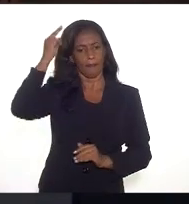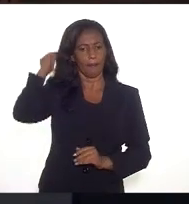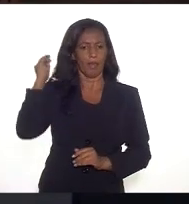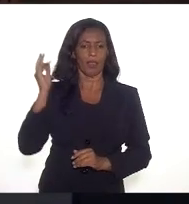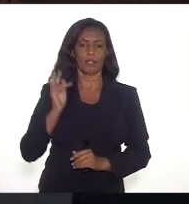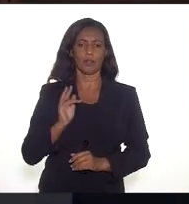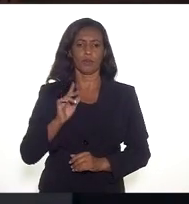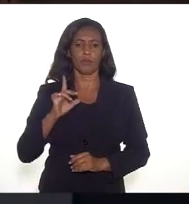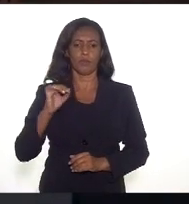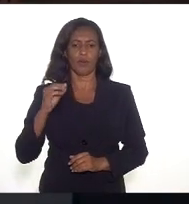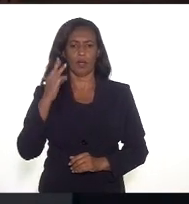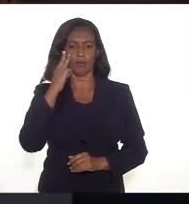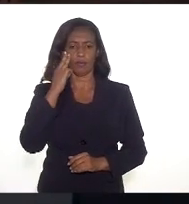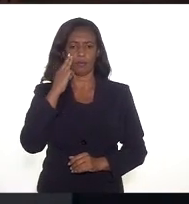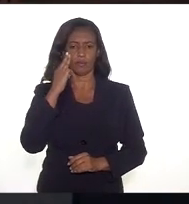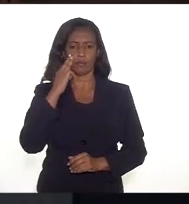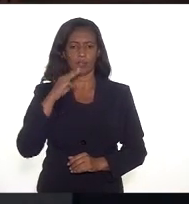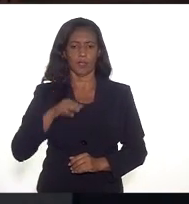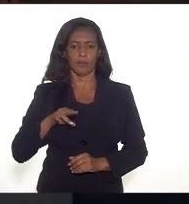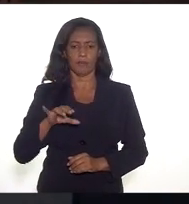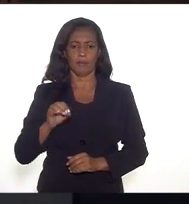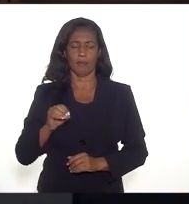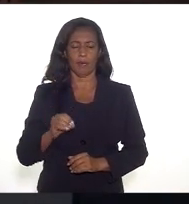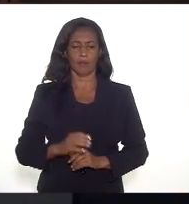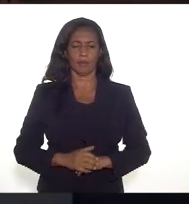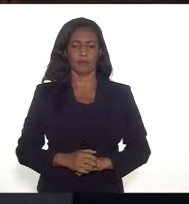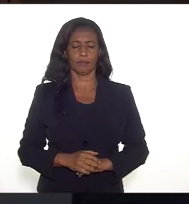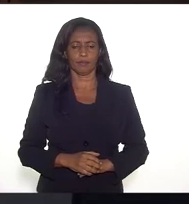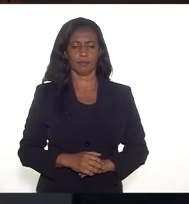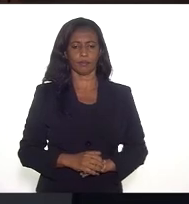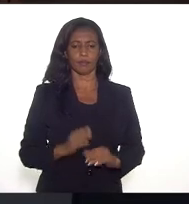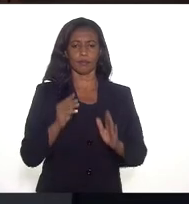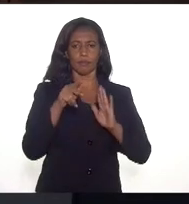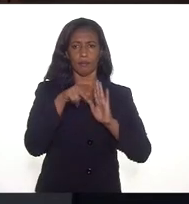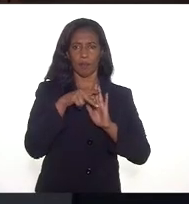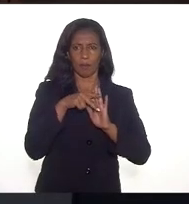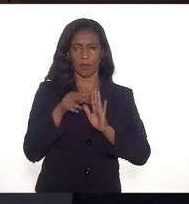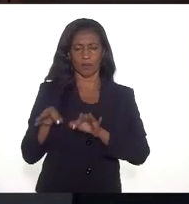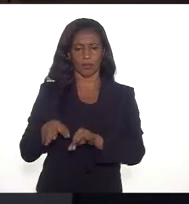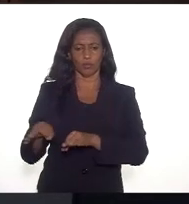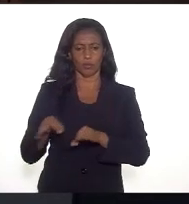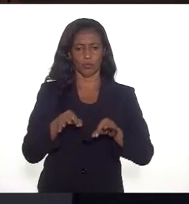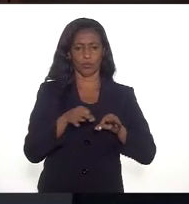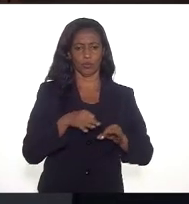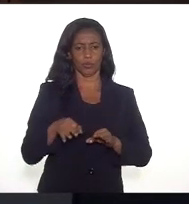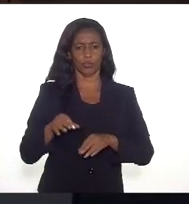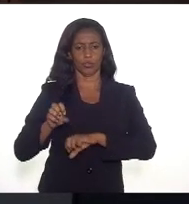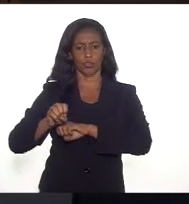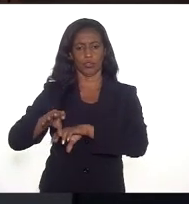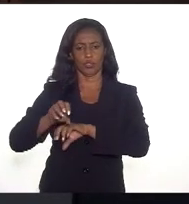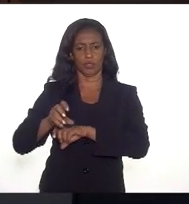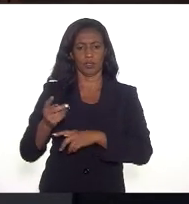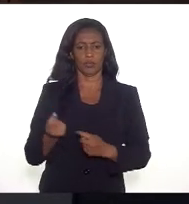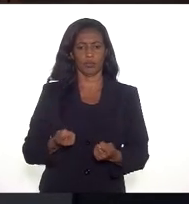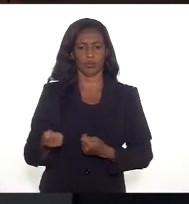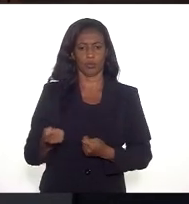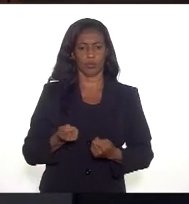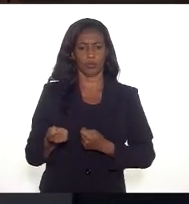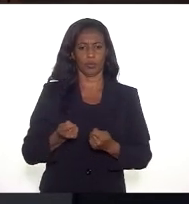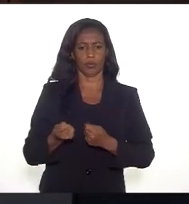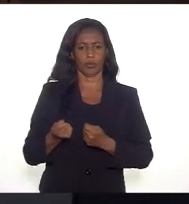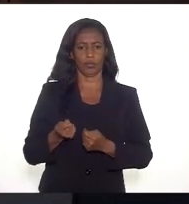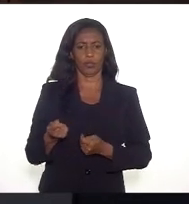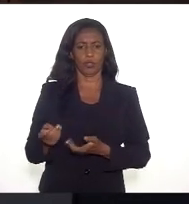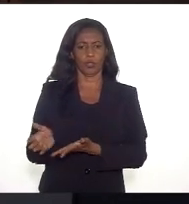Flávio Serafini, Valdeir Carneiro e Márcio Pacheco. Pendendo de pareceres das comissões de Constituição e Justiça, de Educação, de Economia e